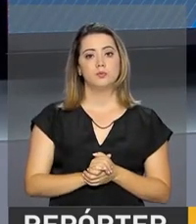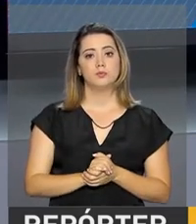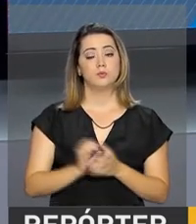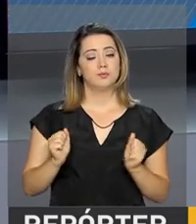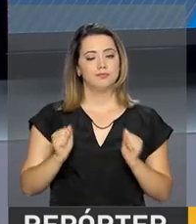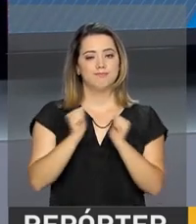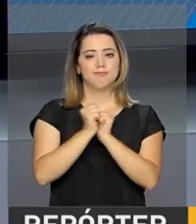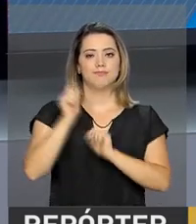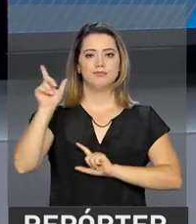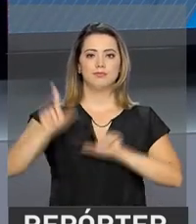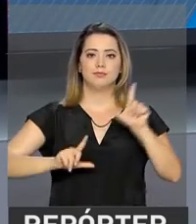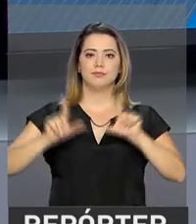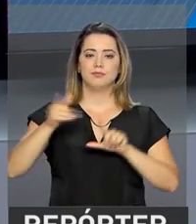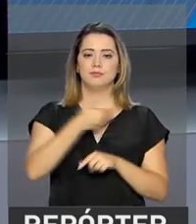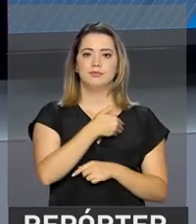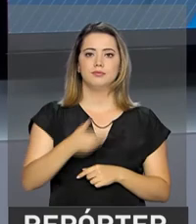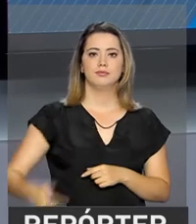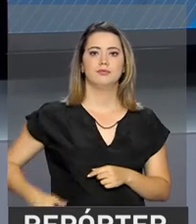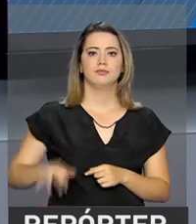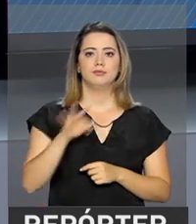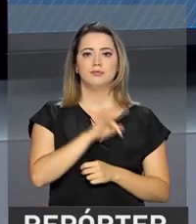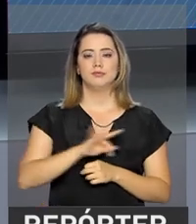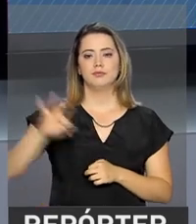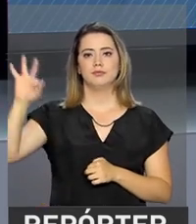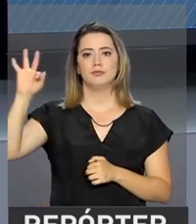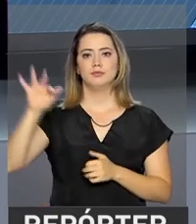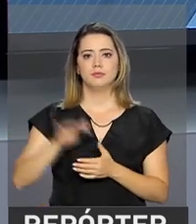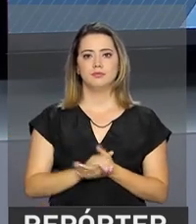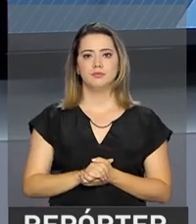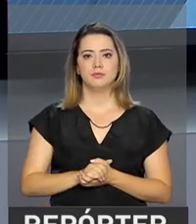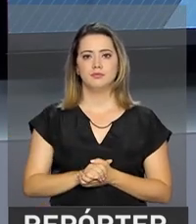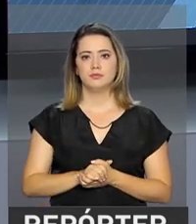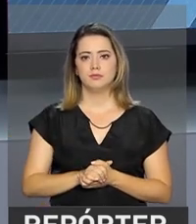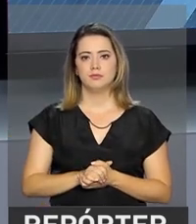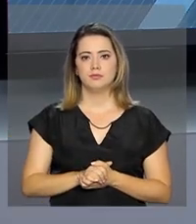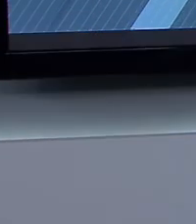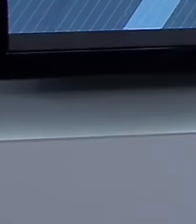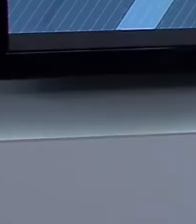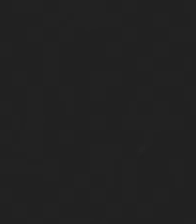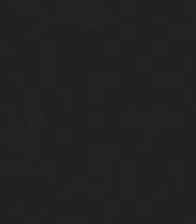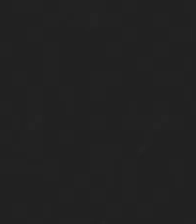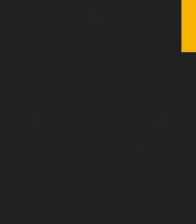continue com a gente aqui na nbr a tv do governo federal